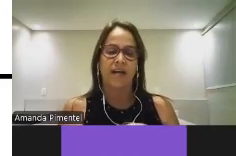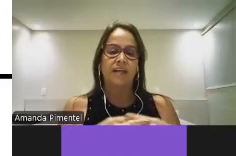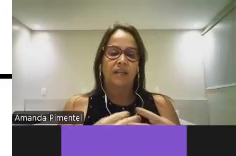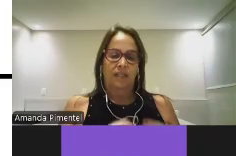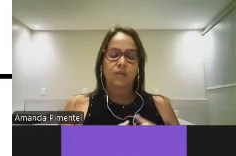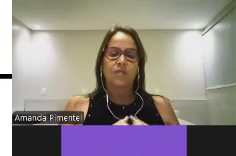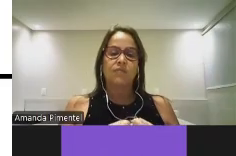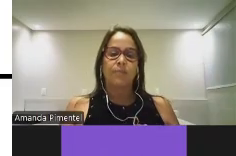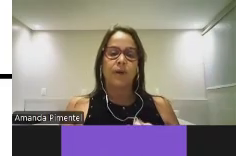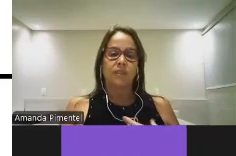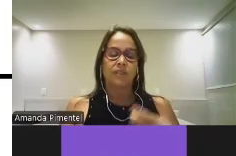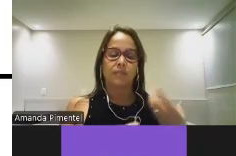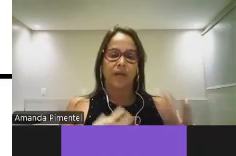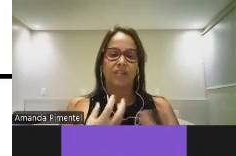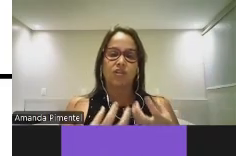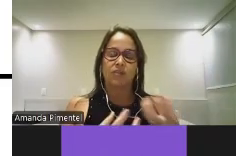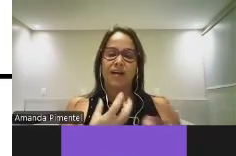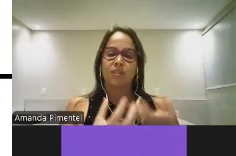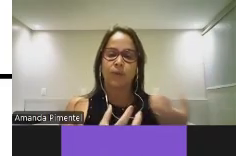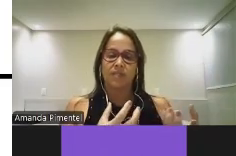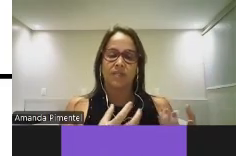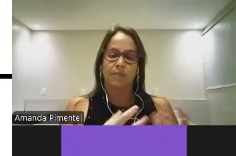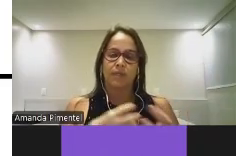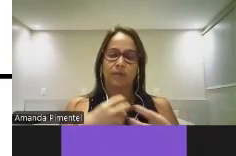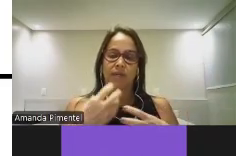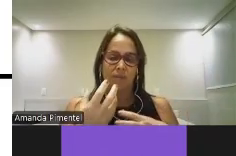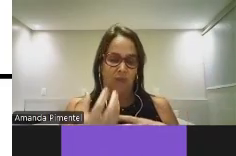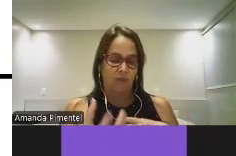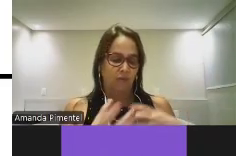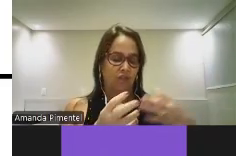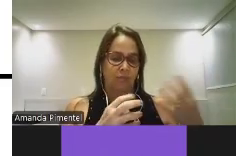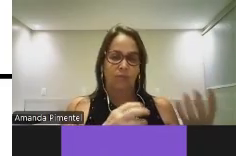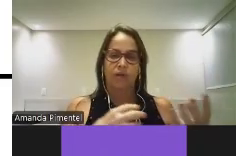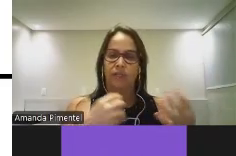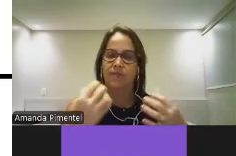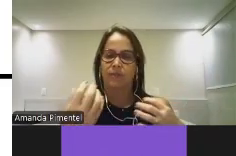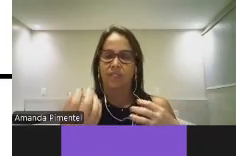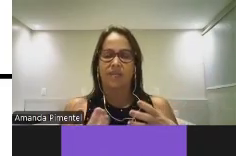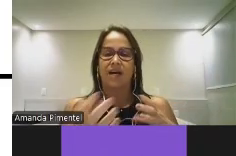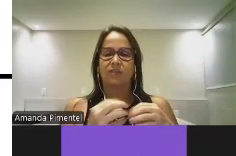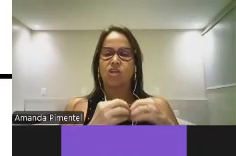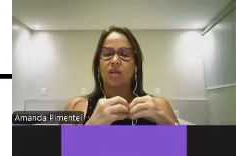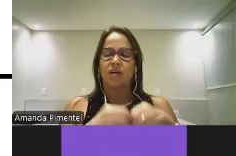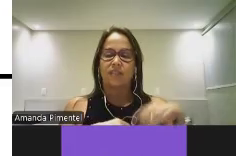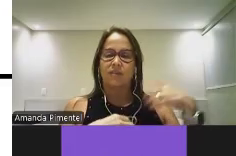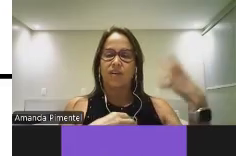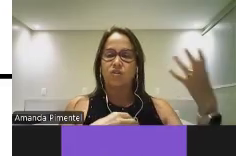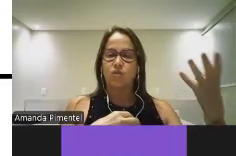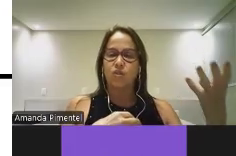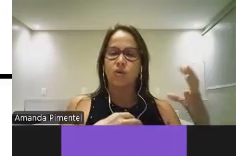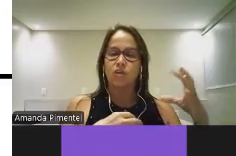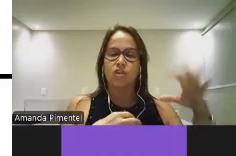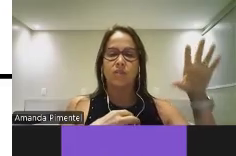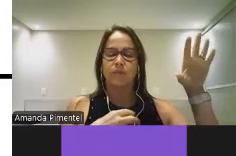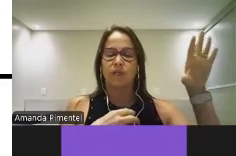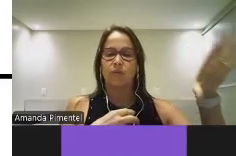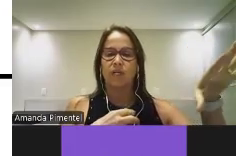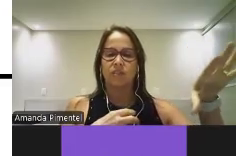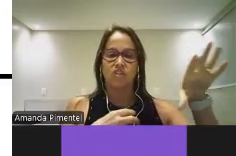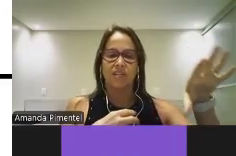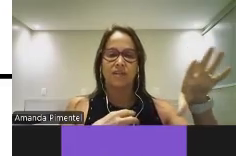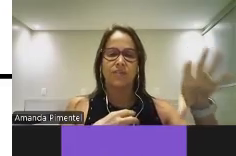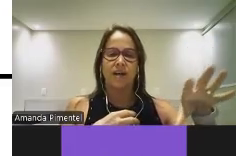cerebrais, tá? Inclusive, é importante para que a gente faça o processamento das emoções, da memória, dos aprendizados, através dos sonhos que